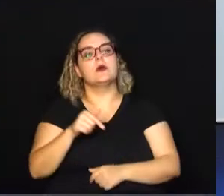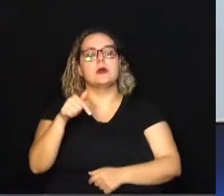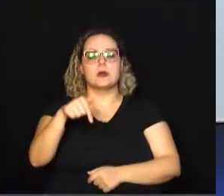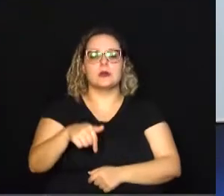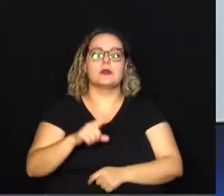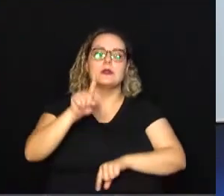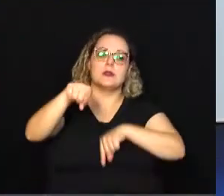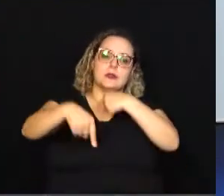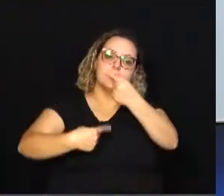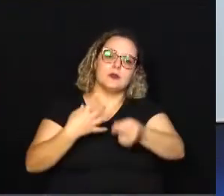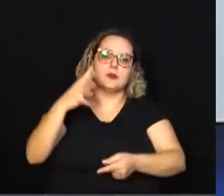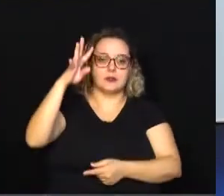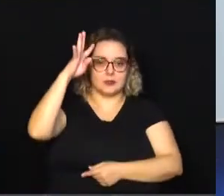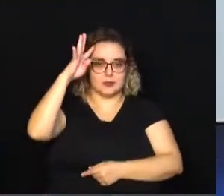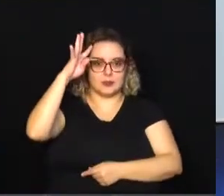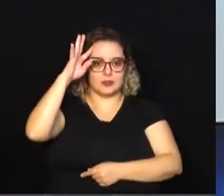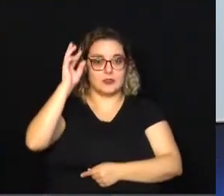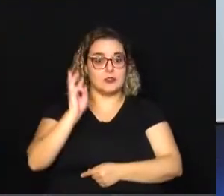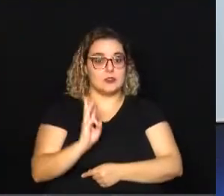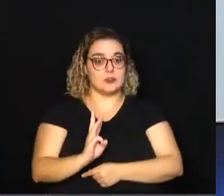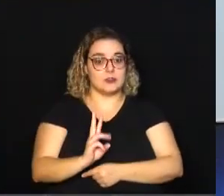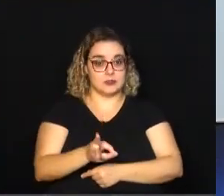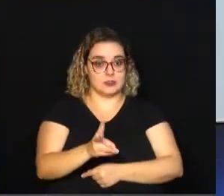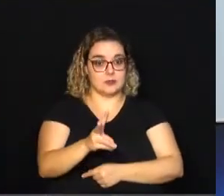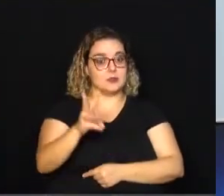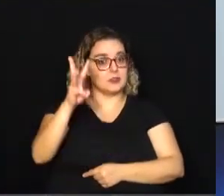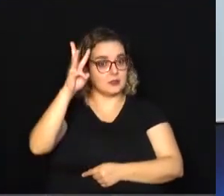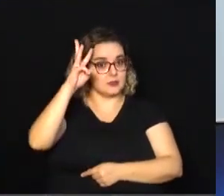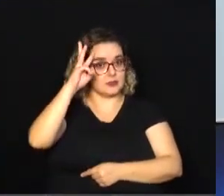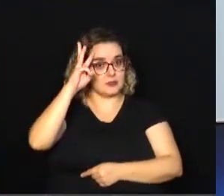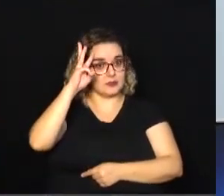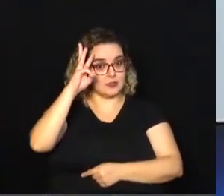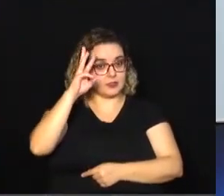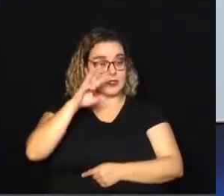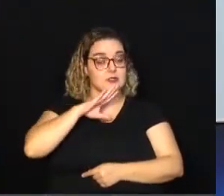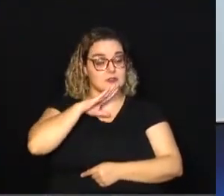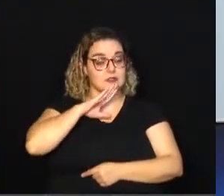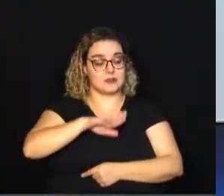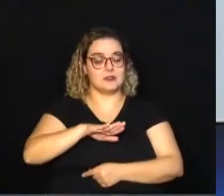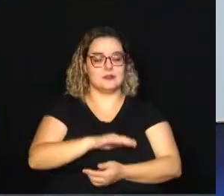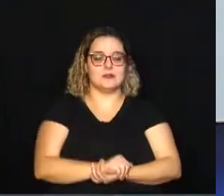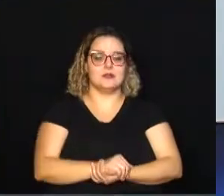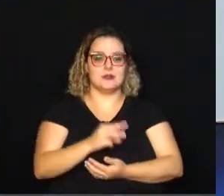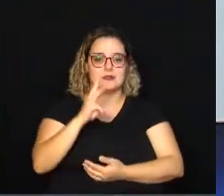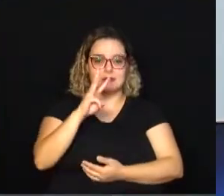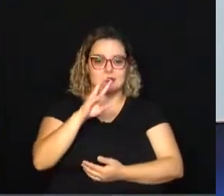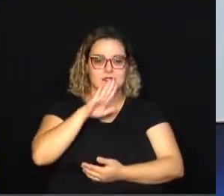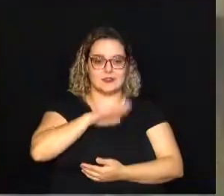próxima quarta-feira, sempre às 3 horas da tarde, ao vivo. Até lá. Tchau, tchau.